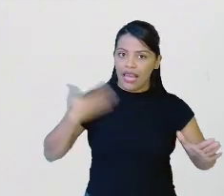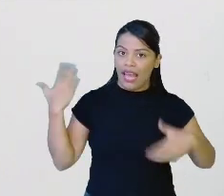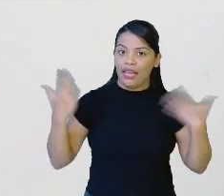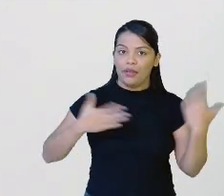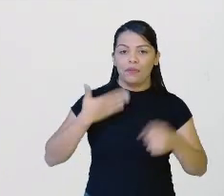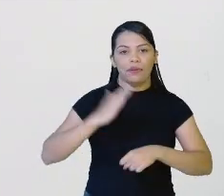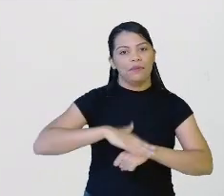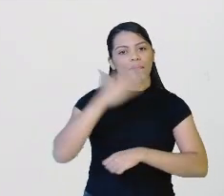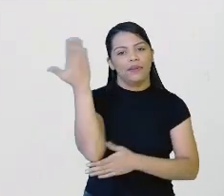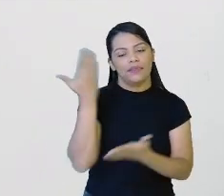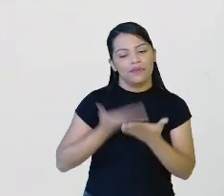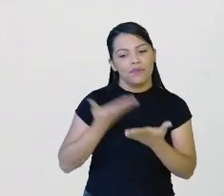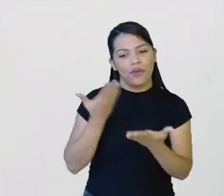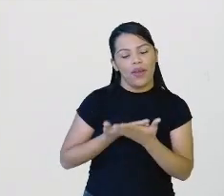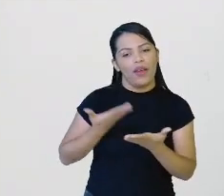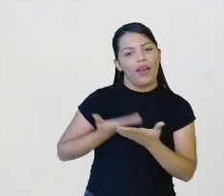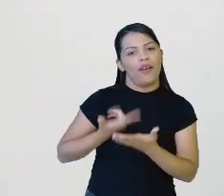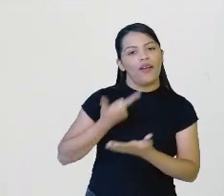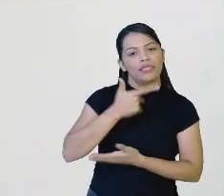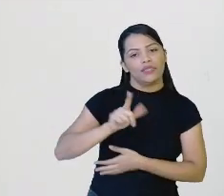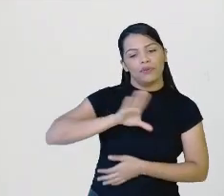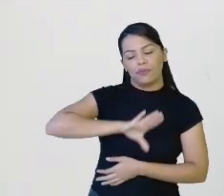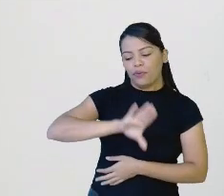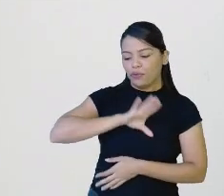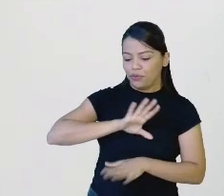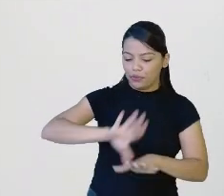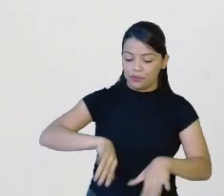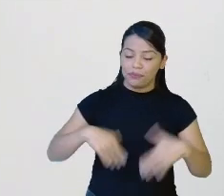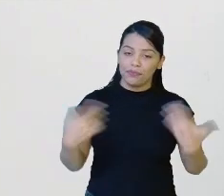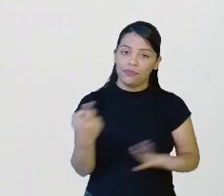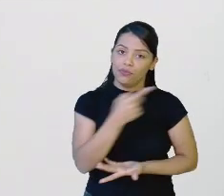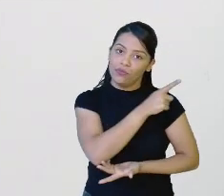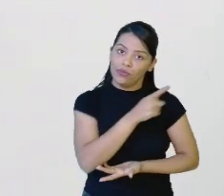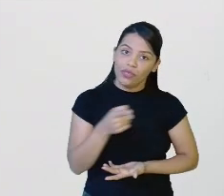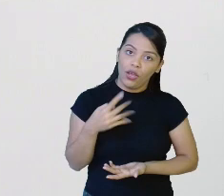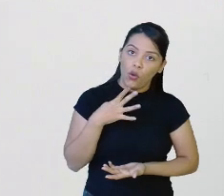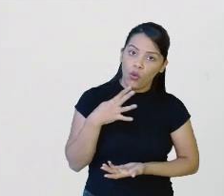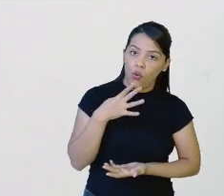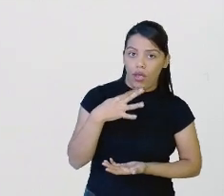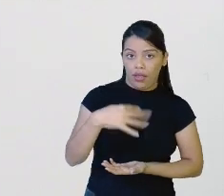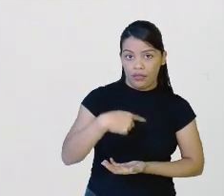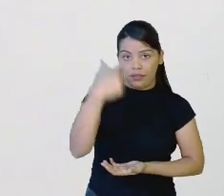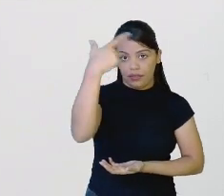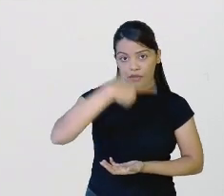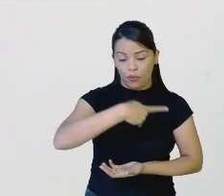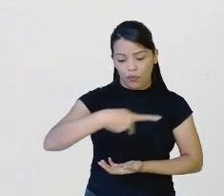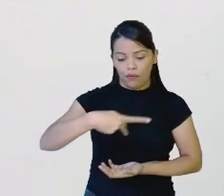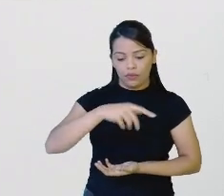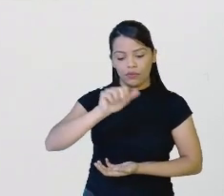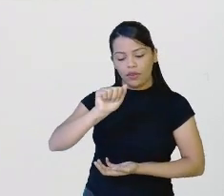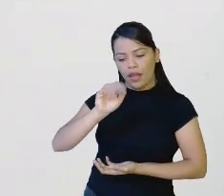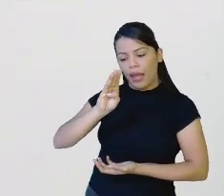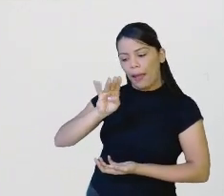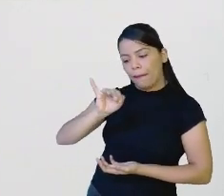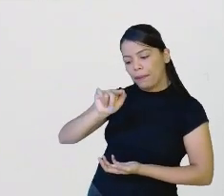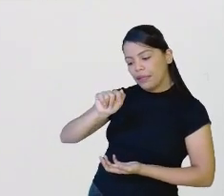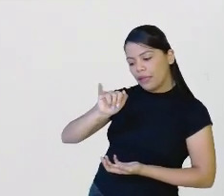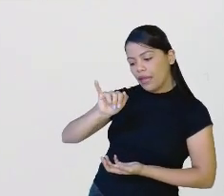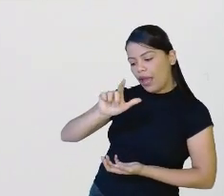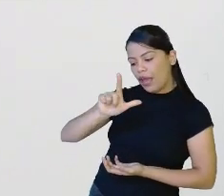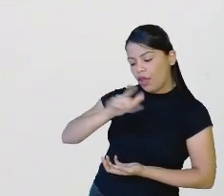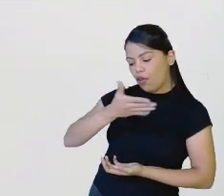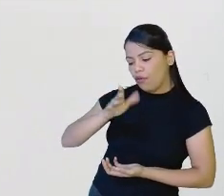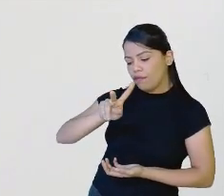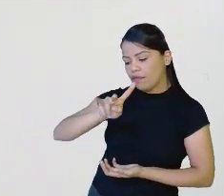essa aula de língua portuguesa. Como vocês já me conhecem, eu sou a professora Abigail Viana e vamos